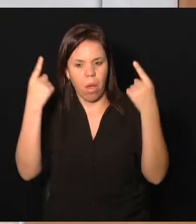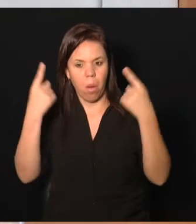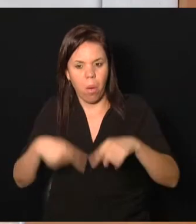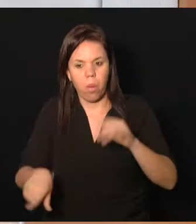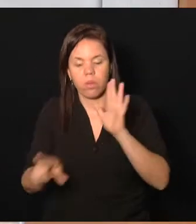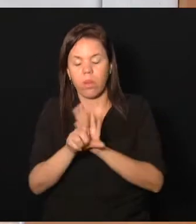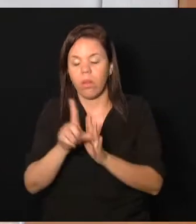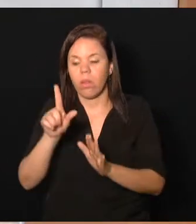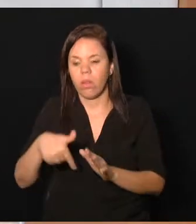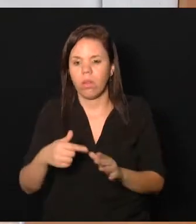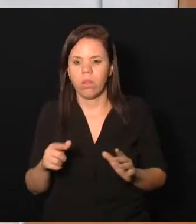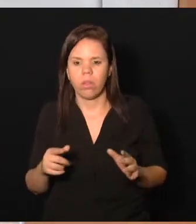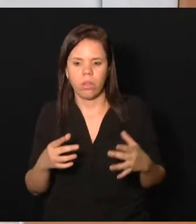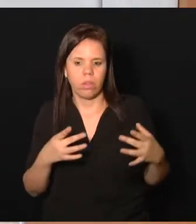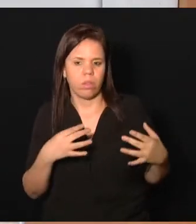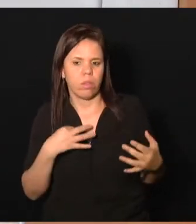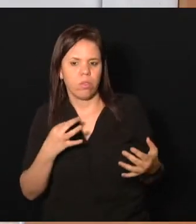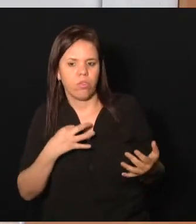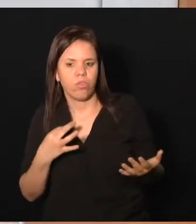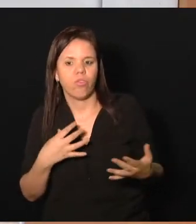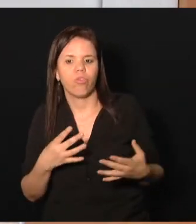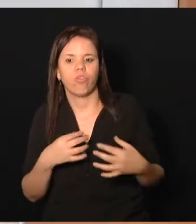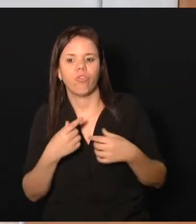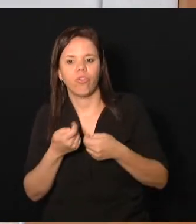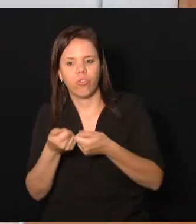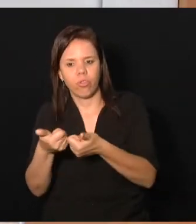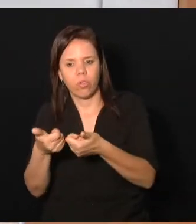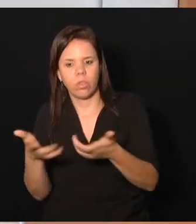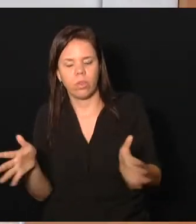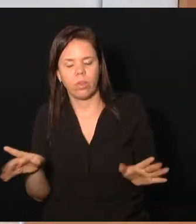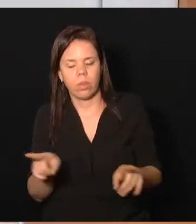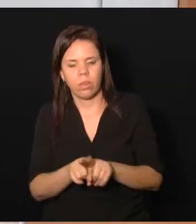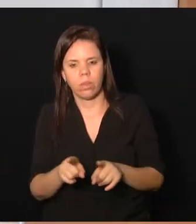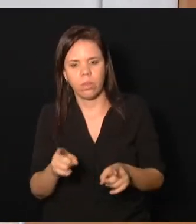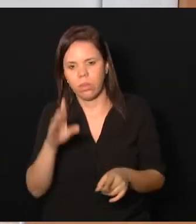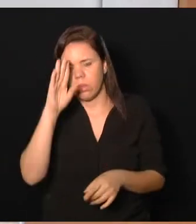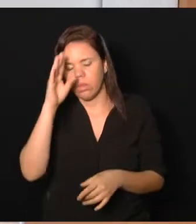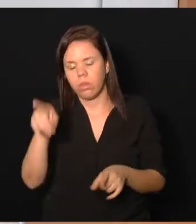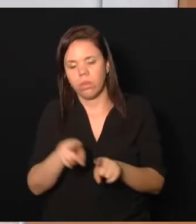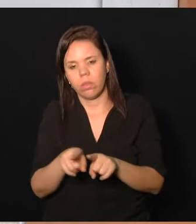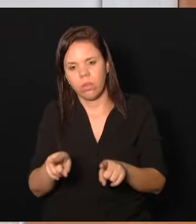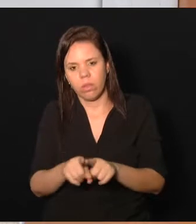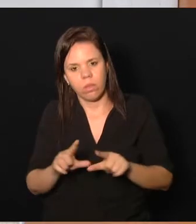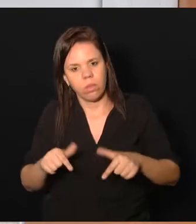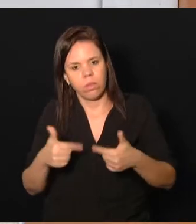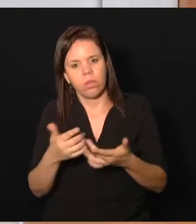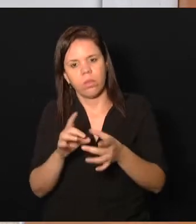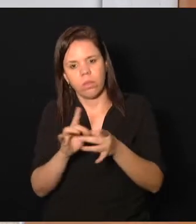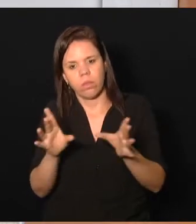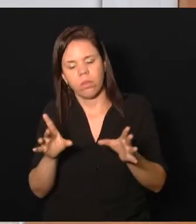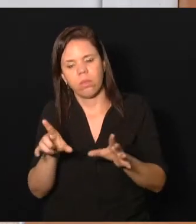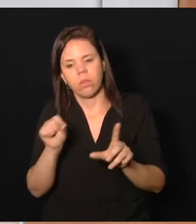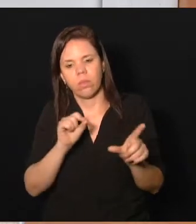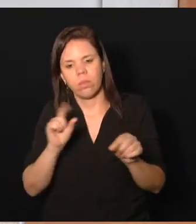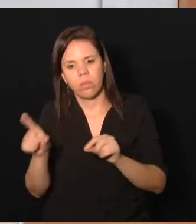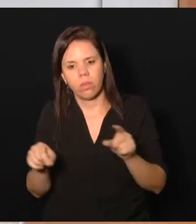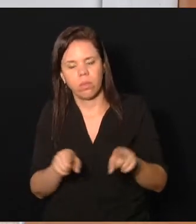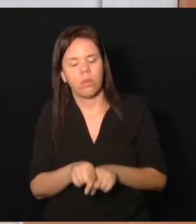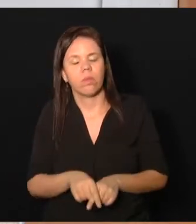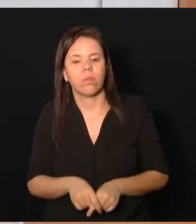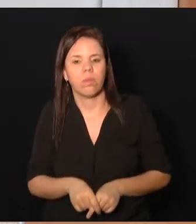da solidariedade, afronta ao princípio da livre iniciativa e afronta